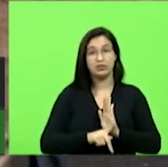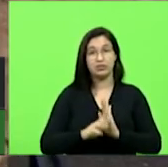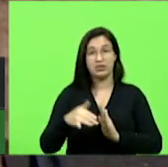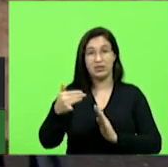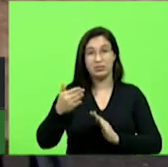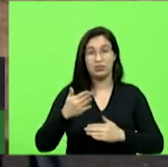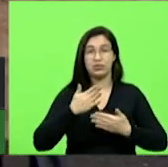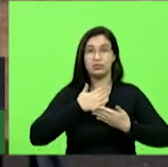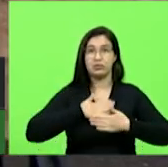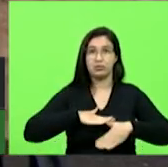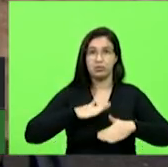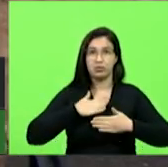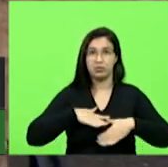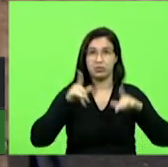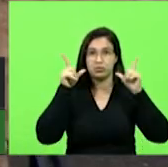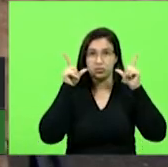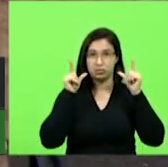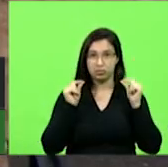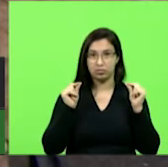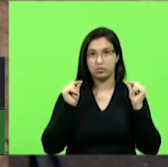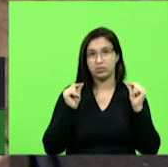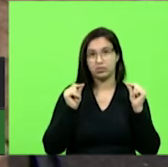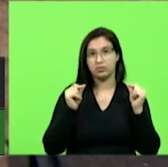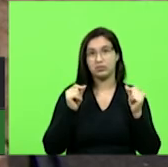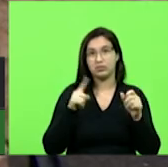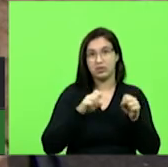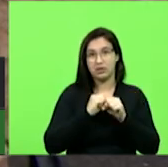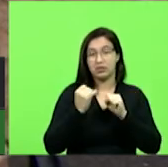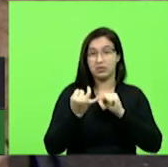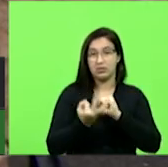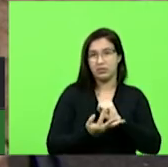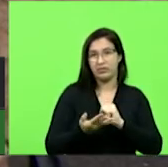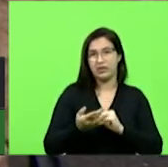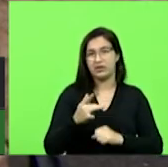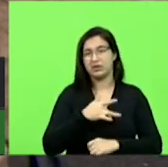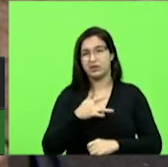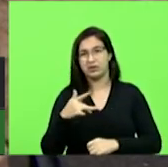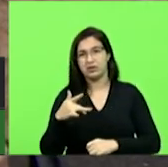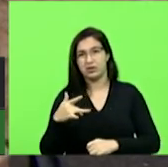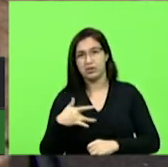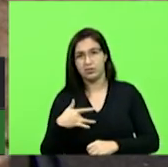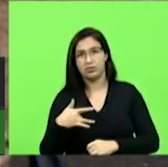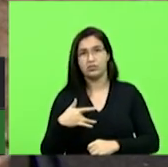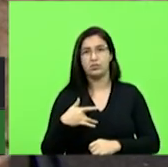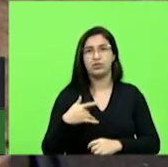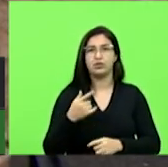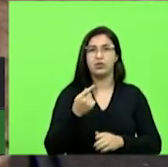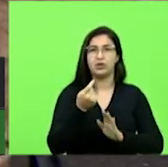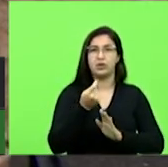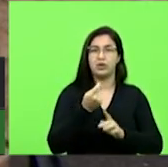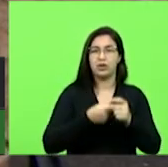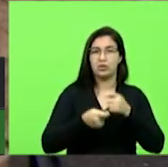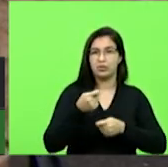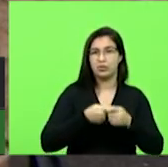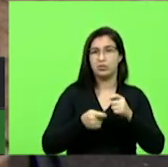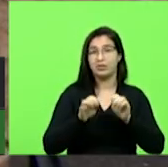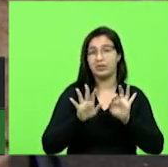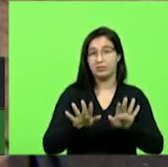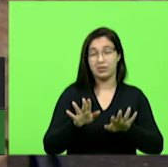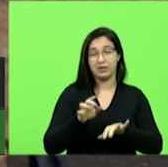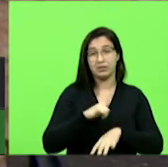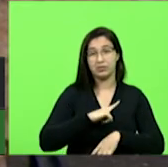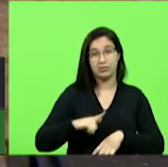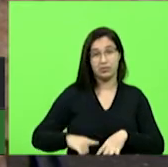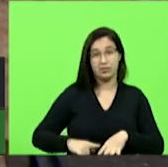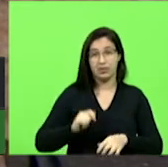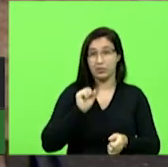alívio diante de uma situação tão difícil que foi o Covid-19. 19, uns para a saúde, outros para a economia, obviamente, mas o Estado não deixou de funcionar. E